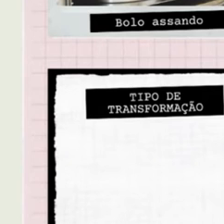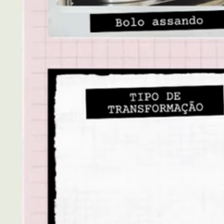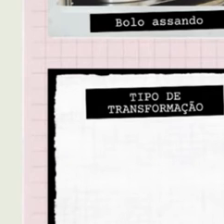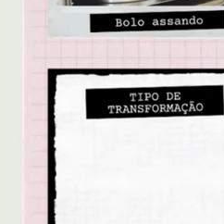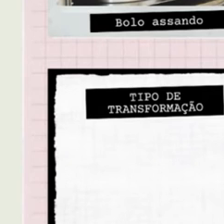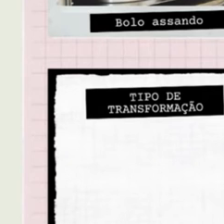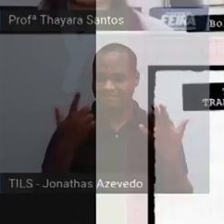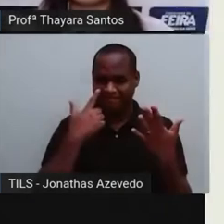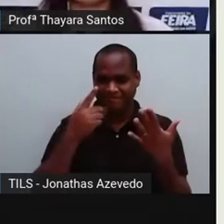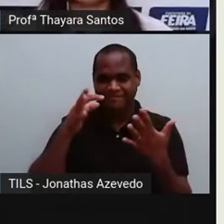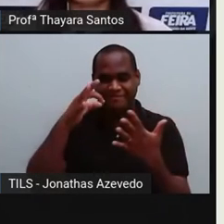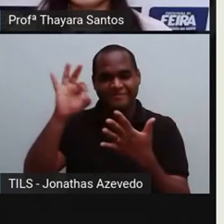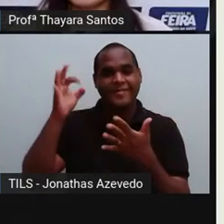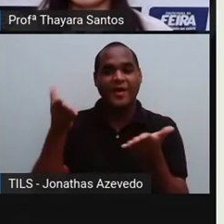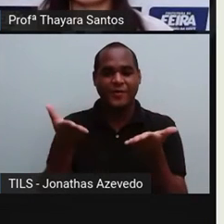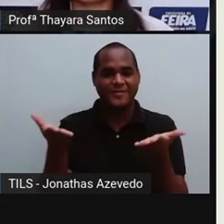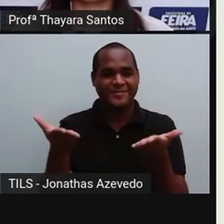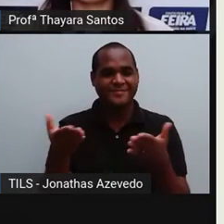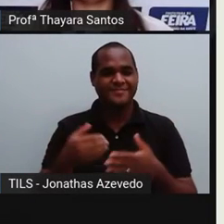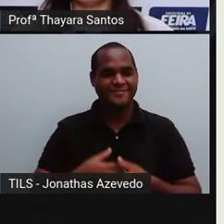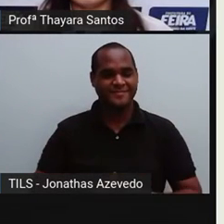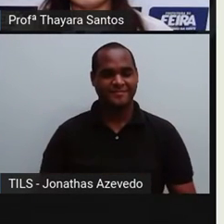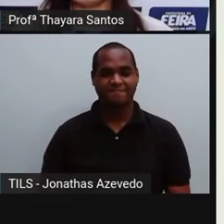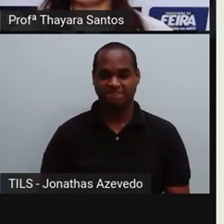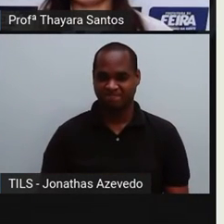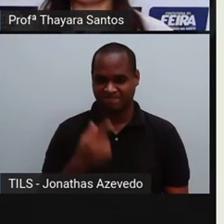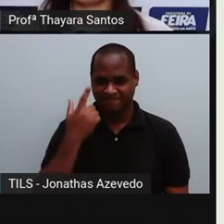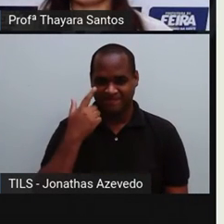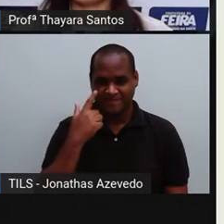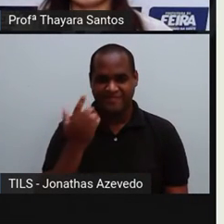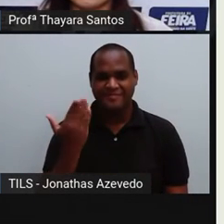Vamos para a correção agora? Vamos lá.